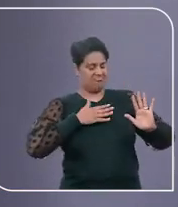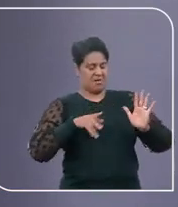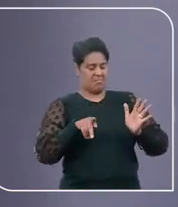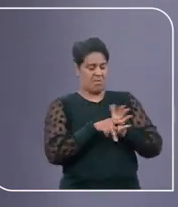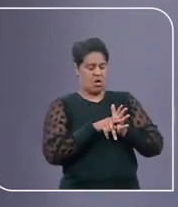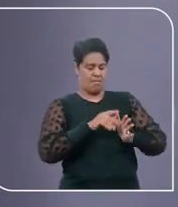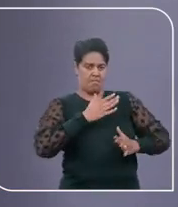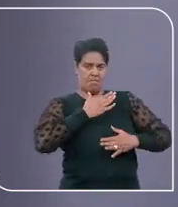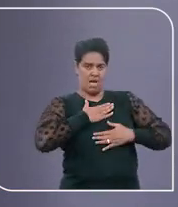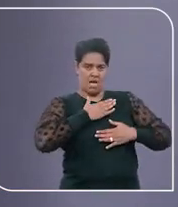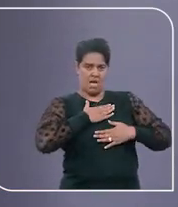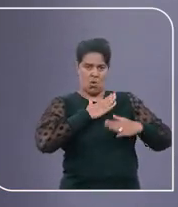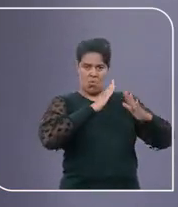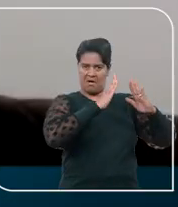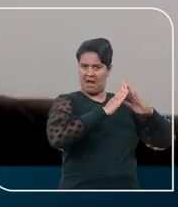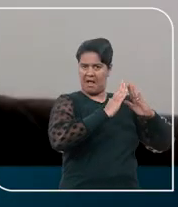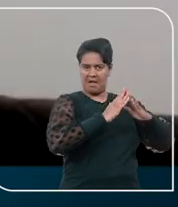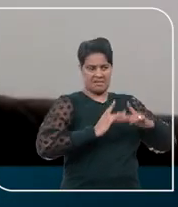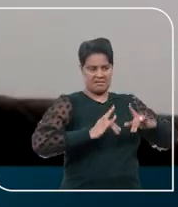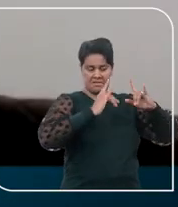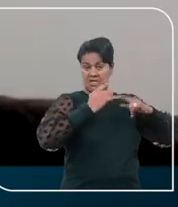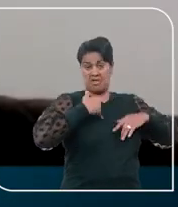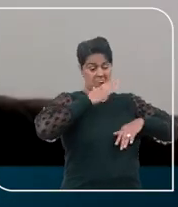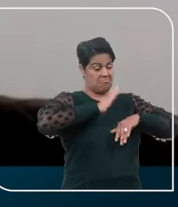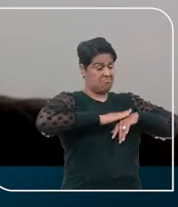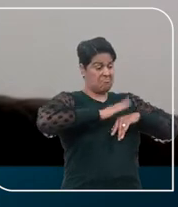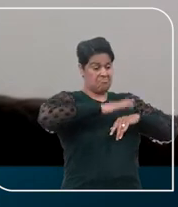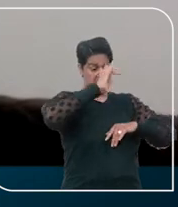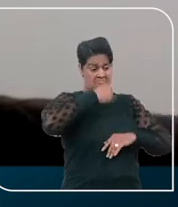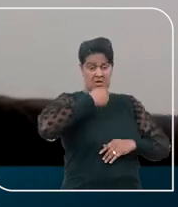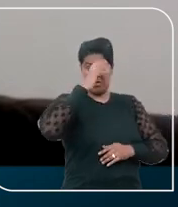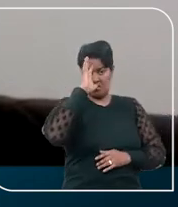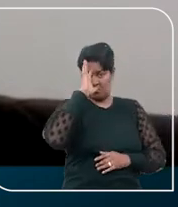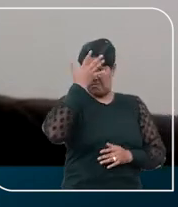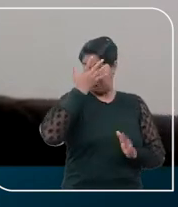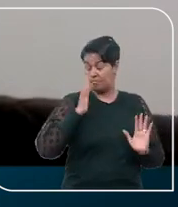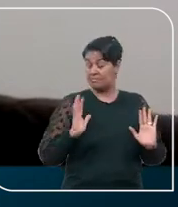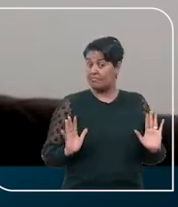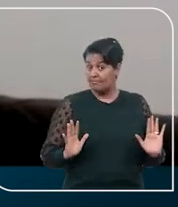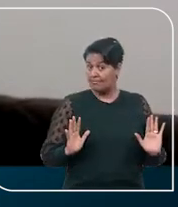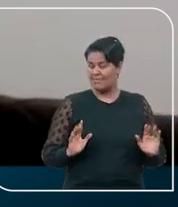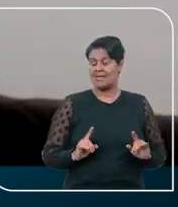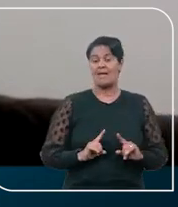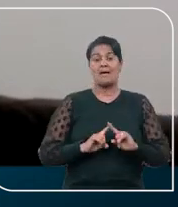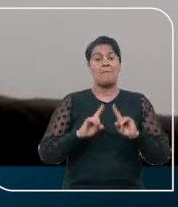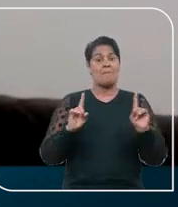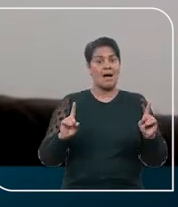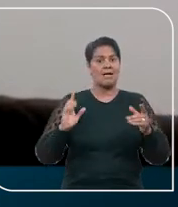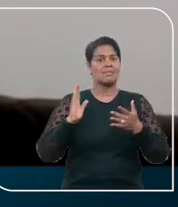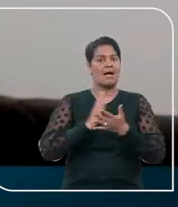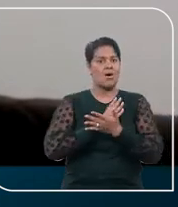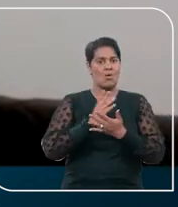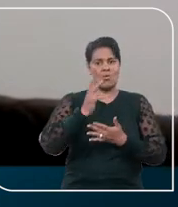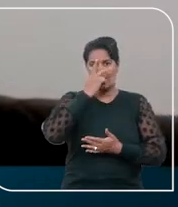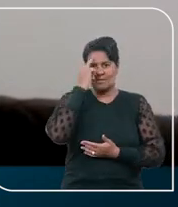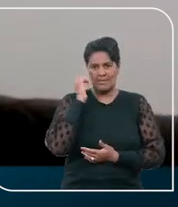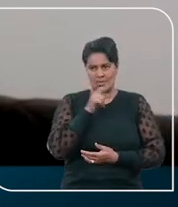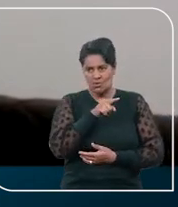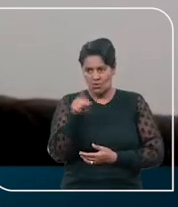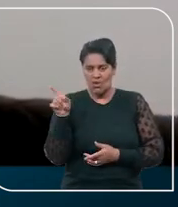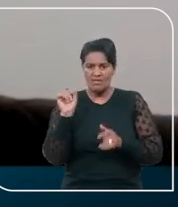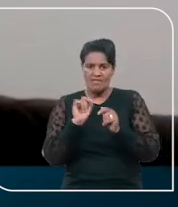e vou poder fazer o que eu quiser. Inclusive, quantos investidores, Fátima, fazem aquisições, né, de unidades,